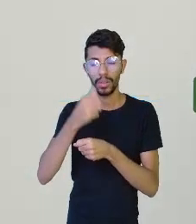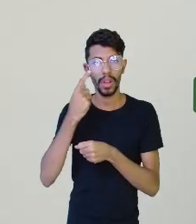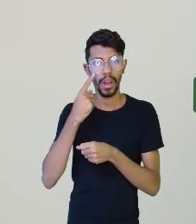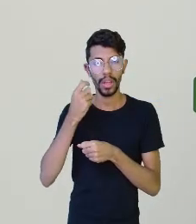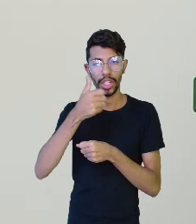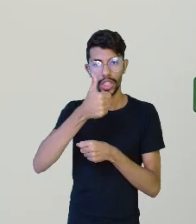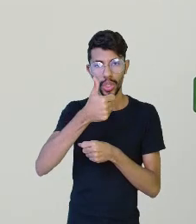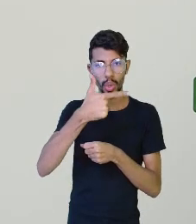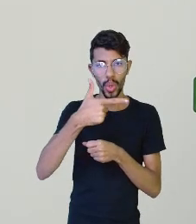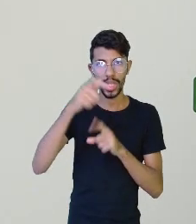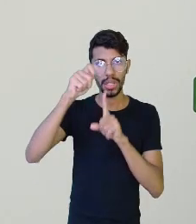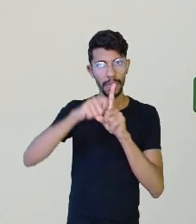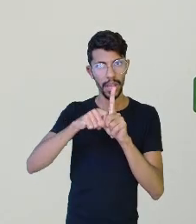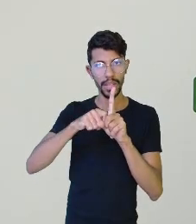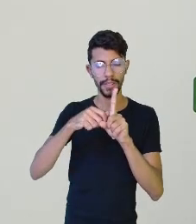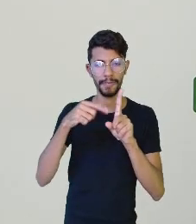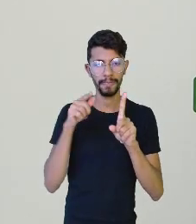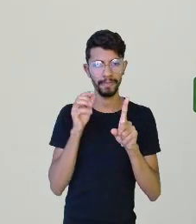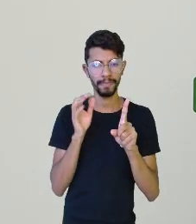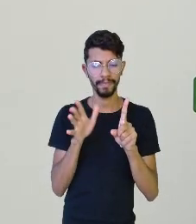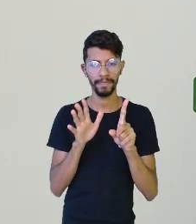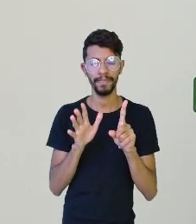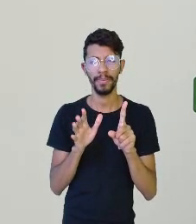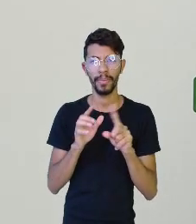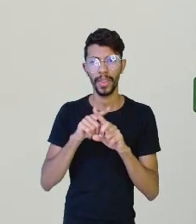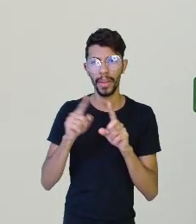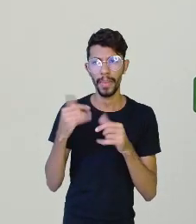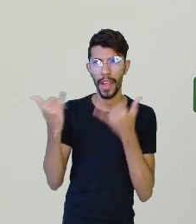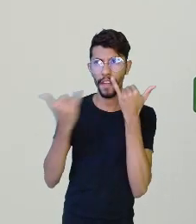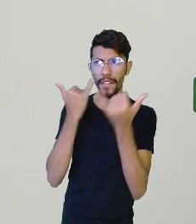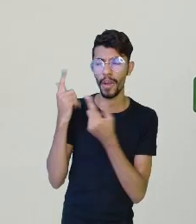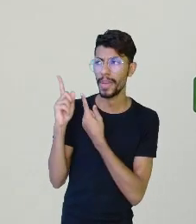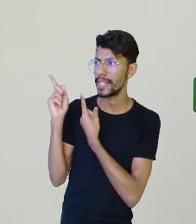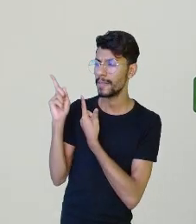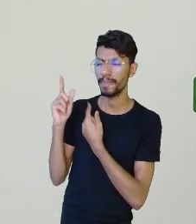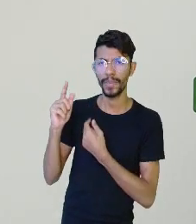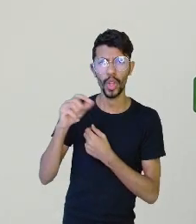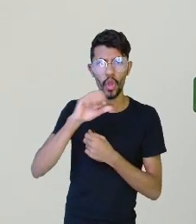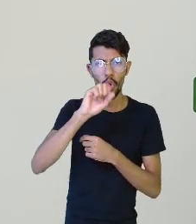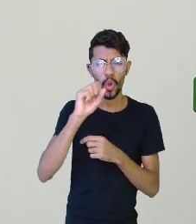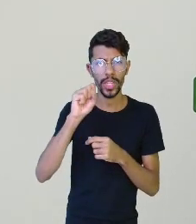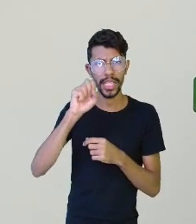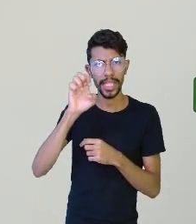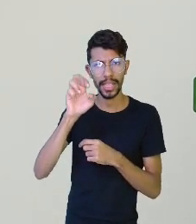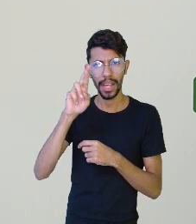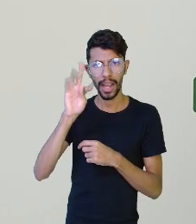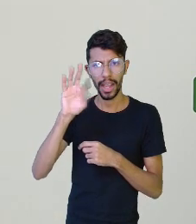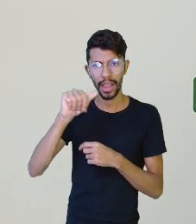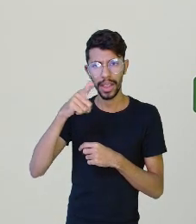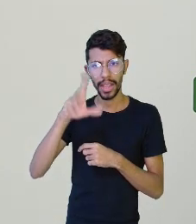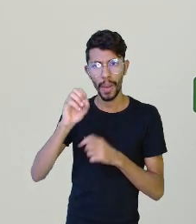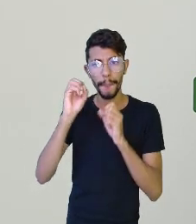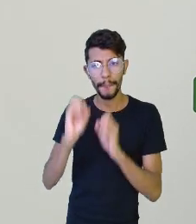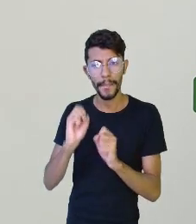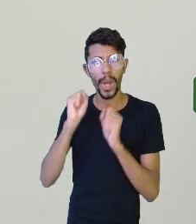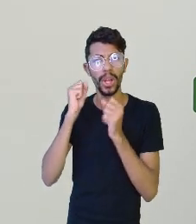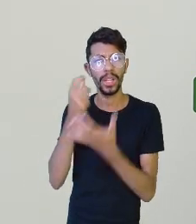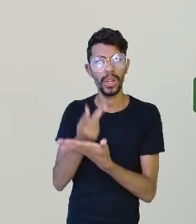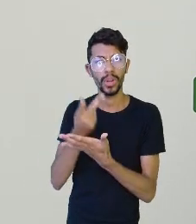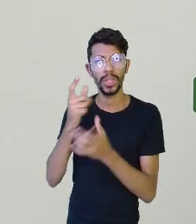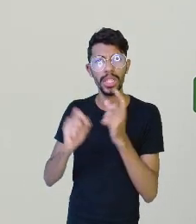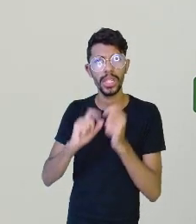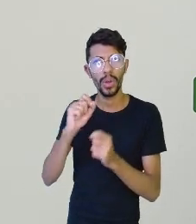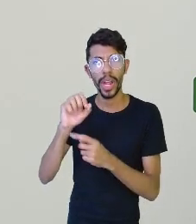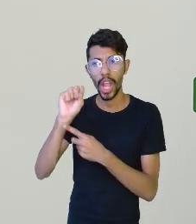12 meses. Se aí a minha informação está me dizendo que no sertão pode chegar até